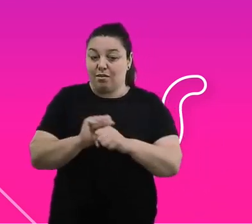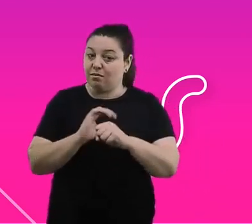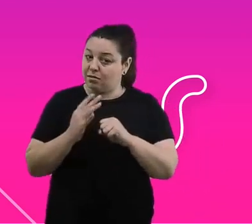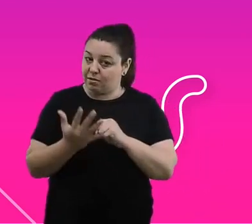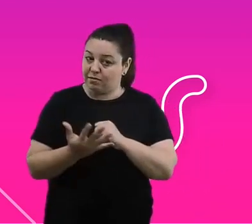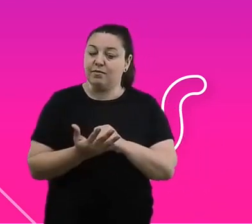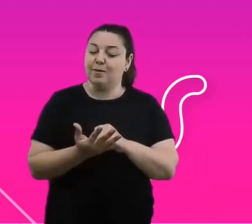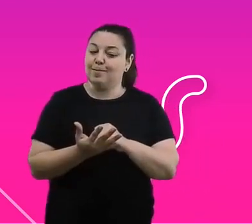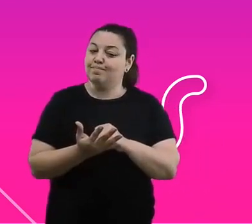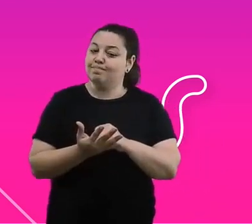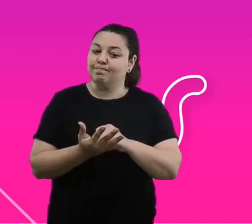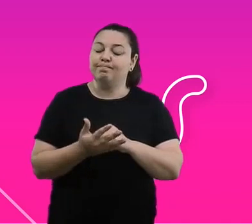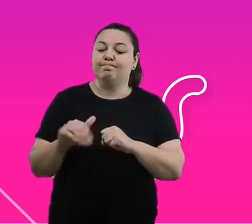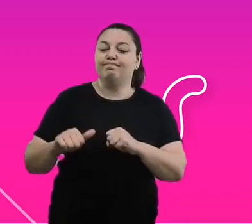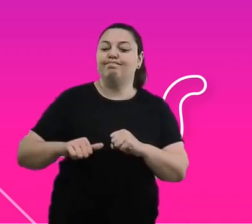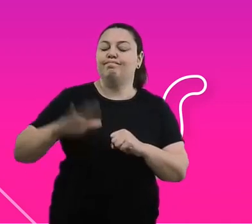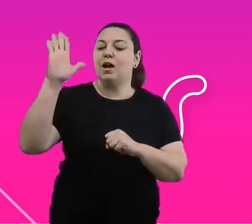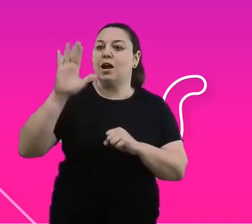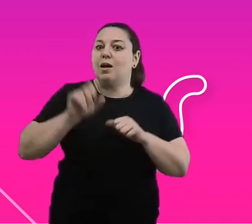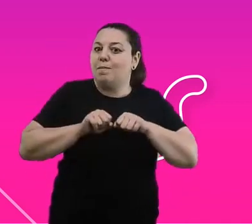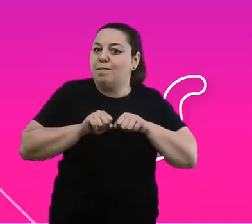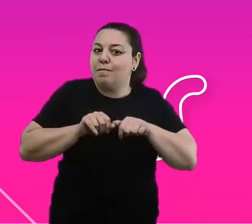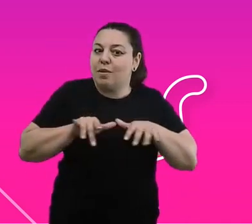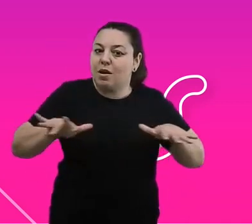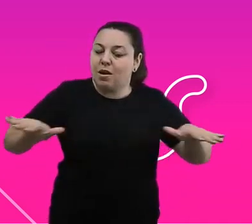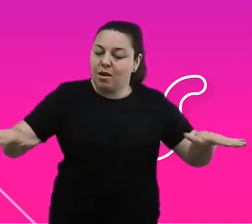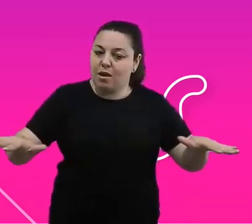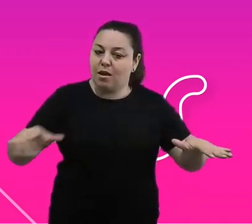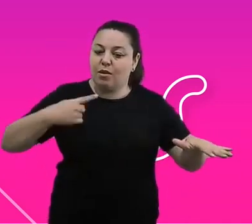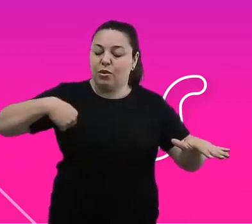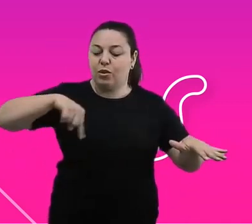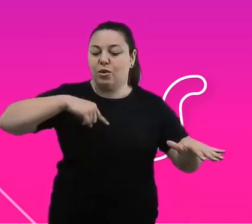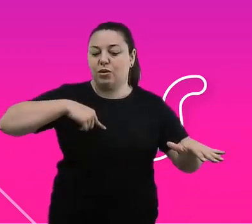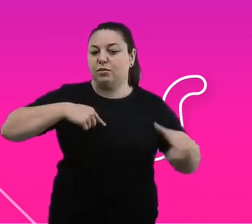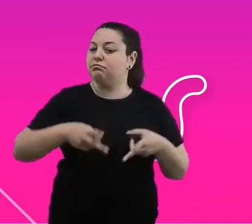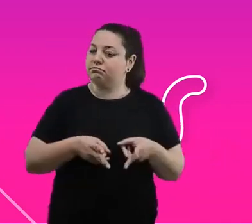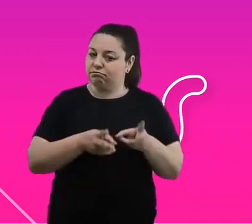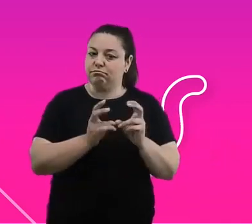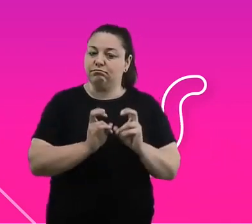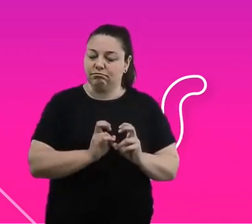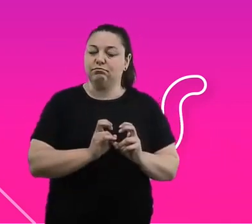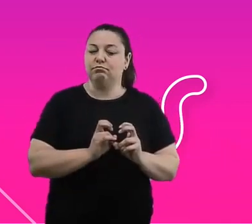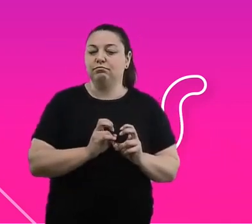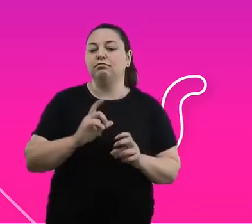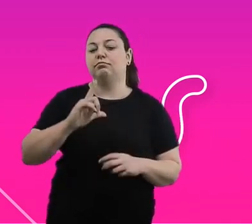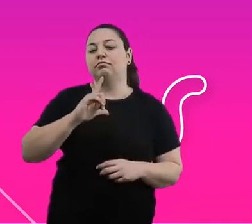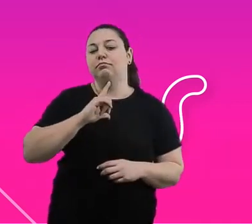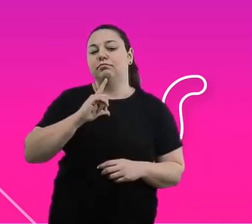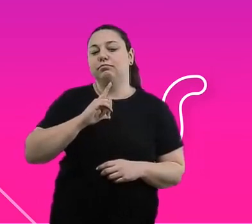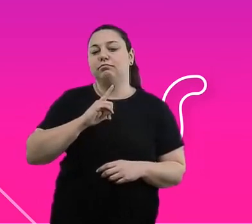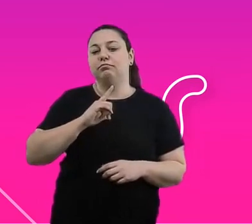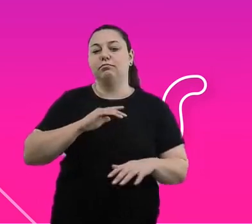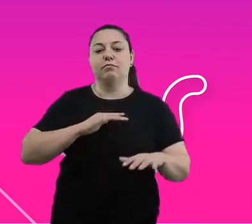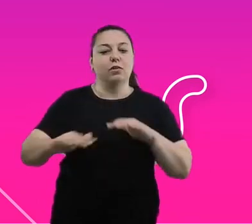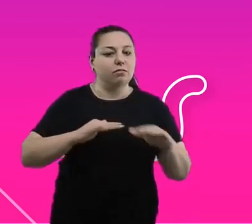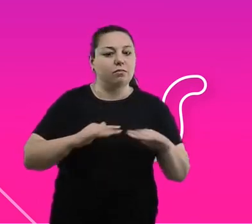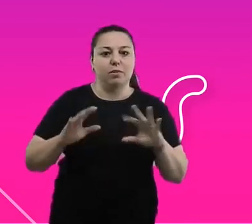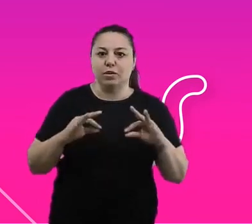gente ajuda, assim como os outros grupos, mas eu fiquei bem empolgado com esse trabalho, acho que vocês estão num baita caminho aí para ter essa evolução,